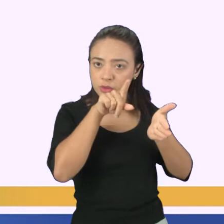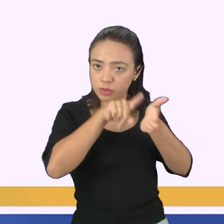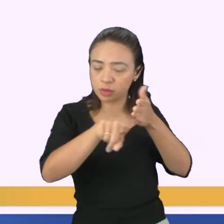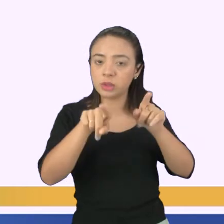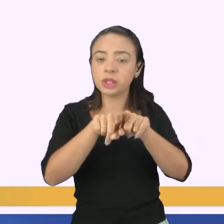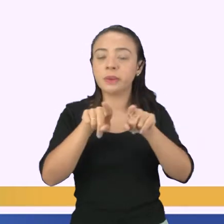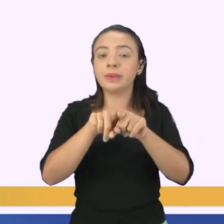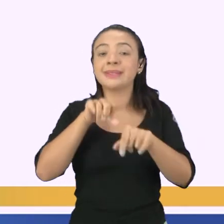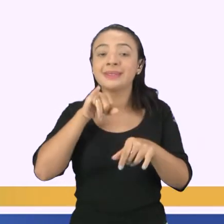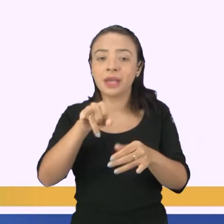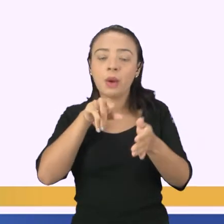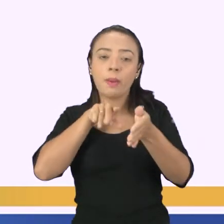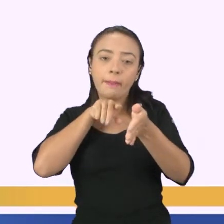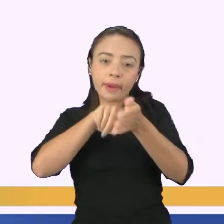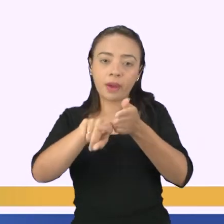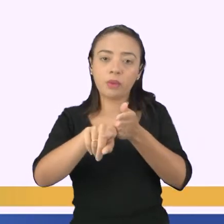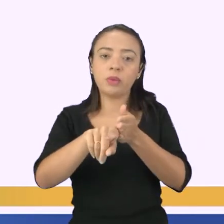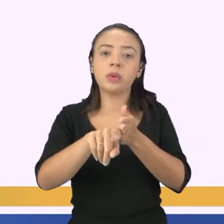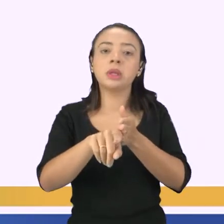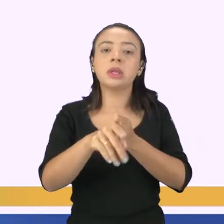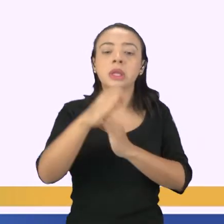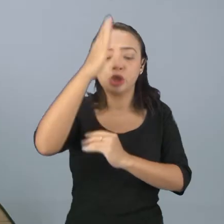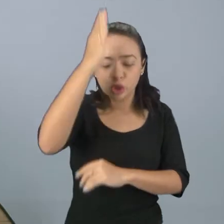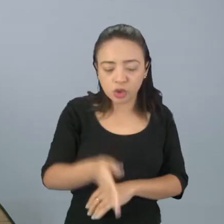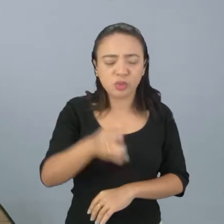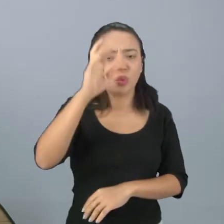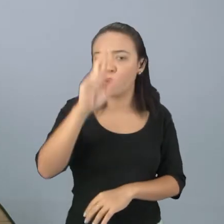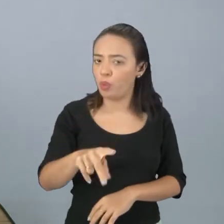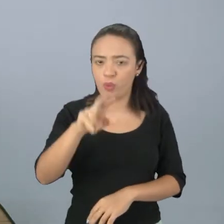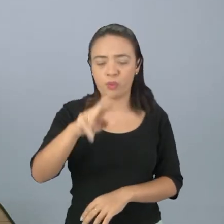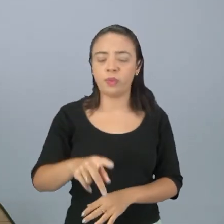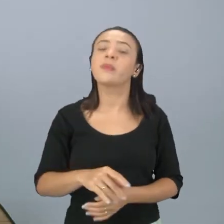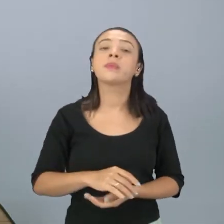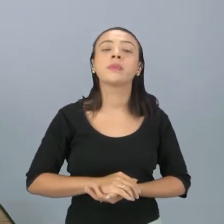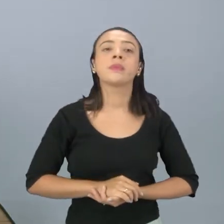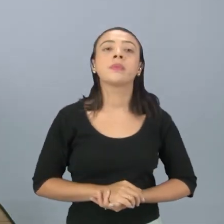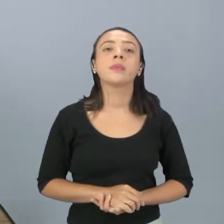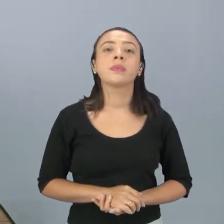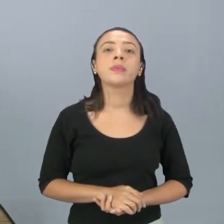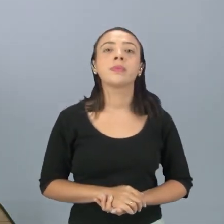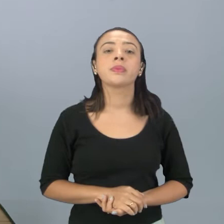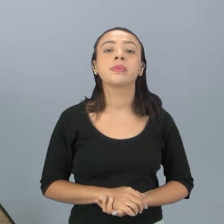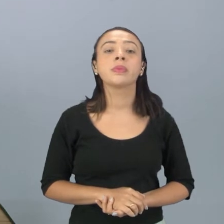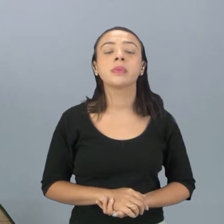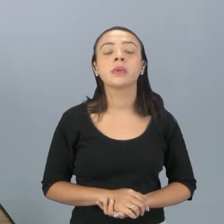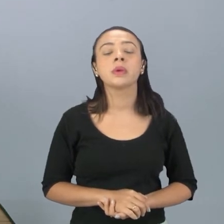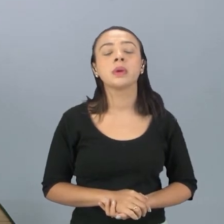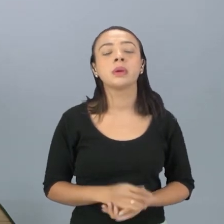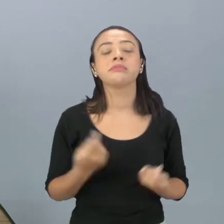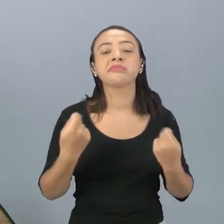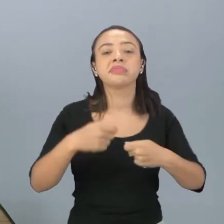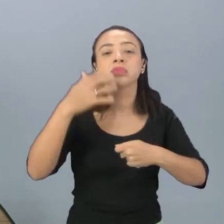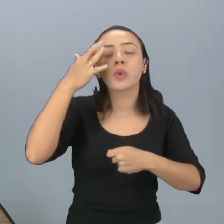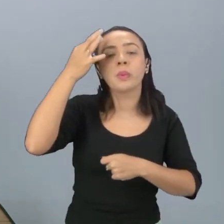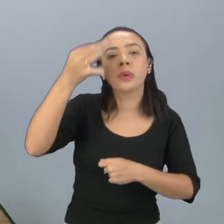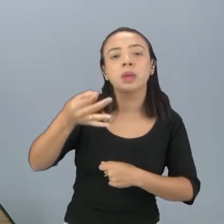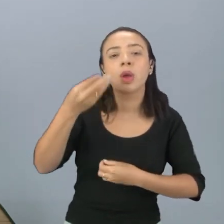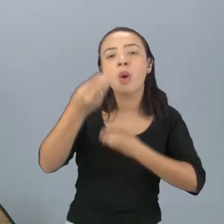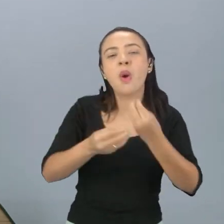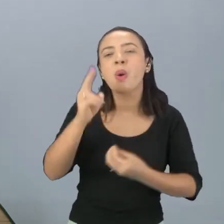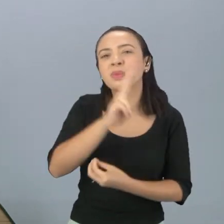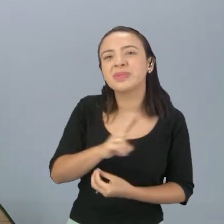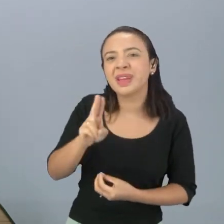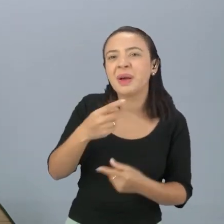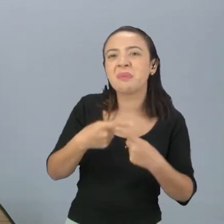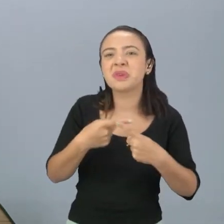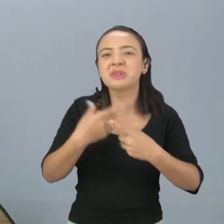exemplos que nós vimos aí, ok? Então, olha só, para a gente poder compreender o uso dos porquês é um pouquinho confuso,